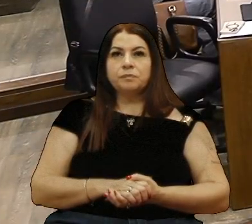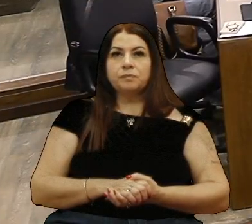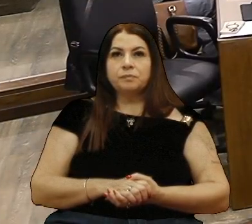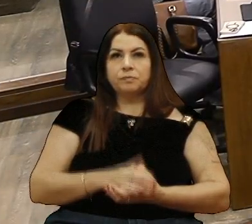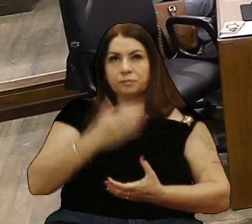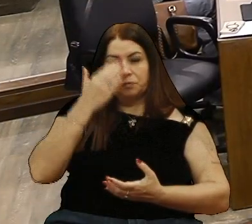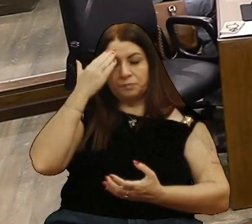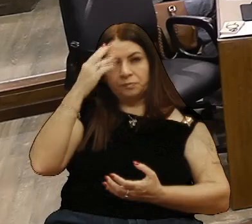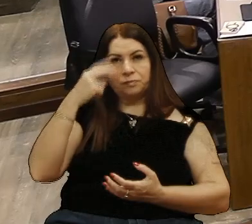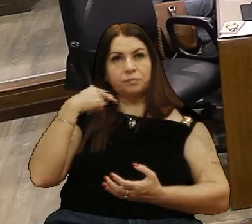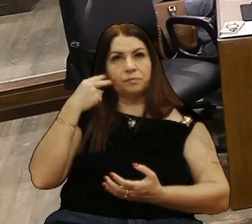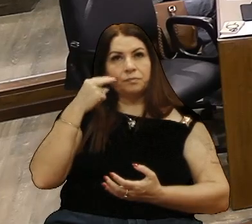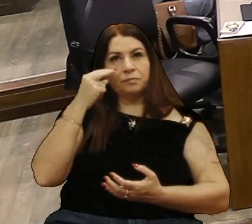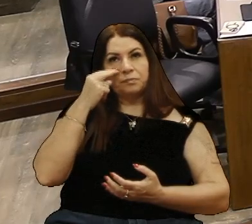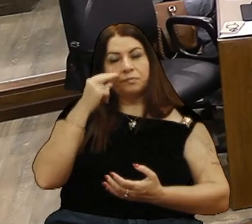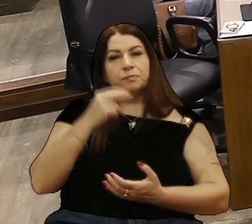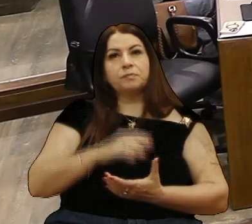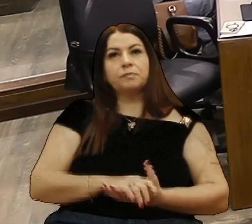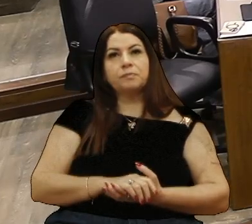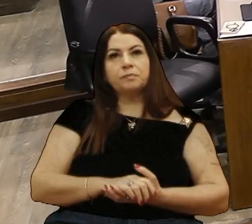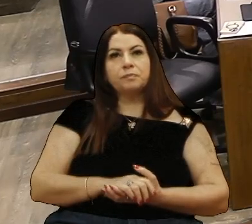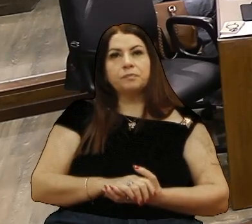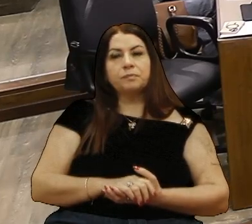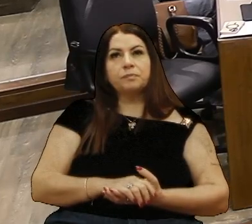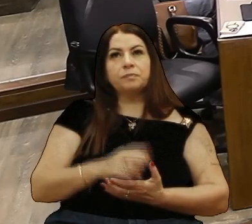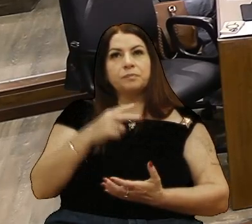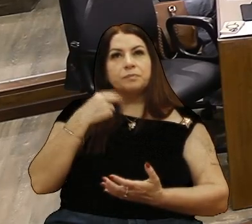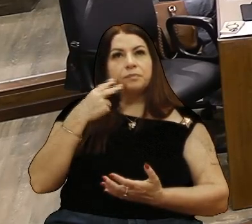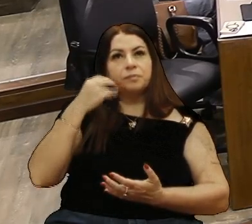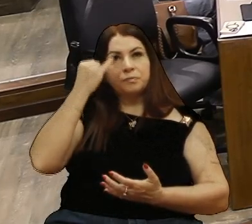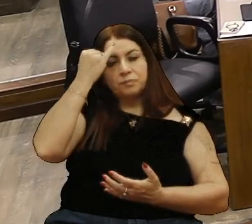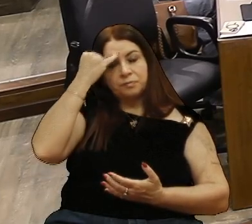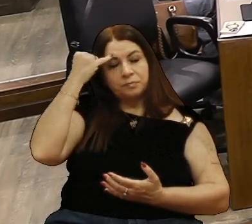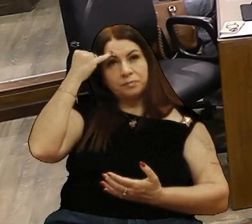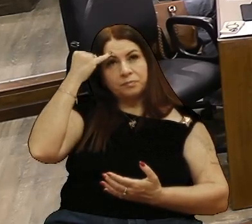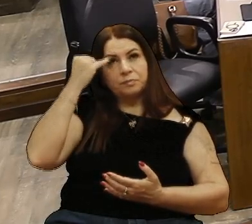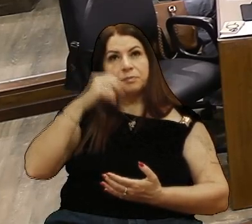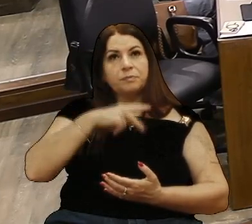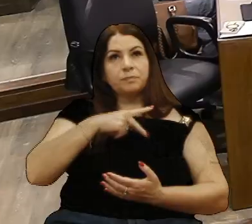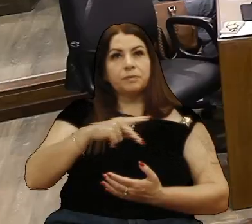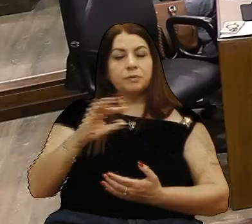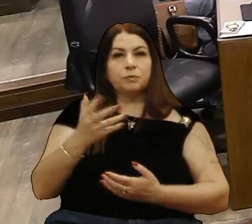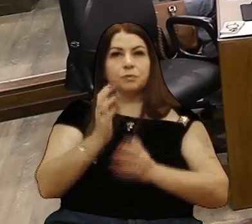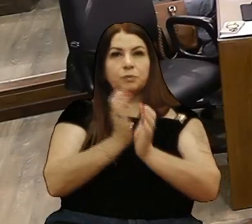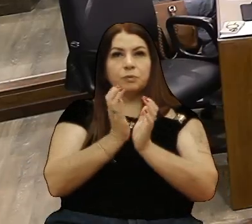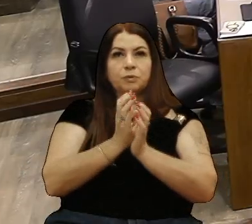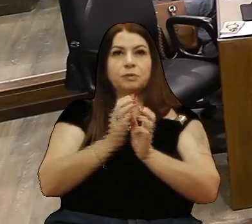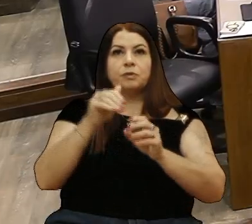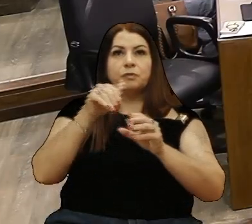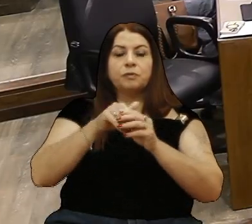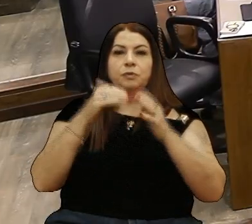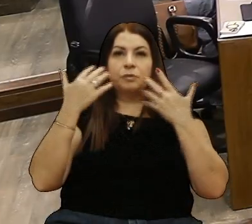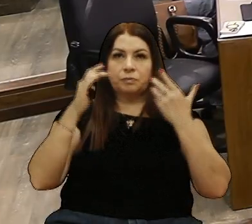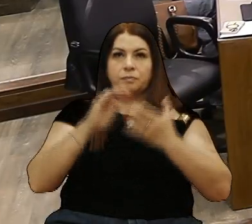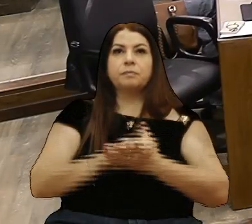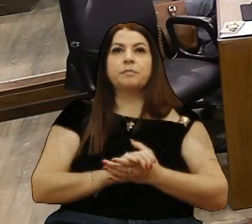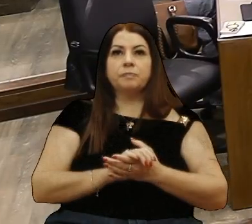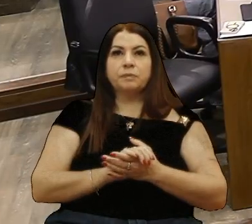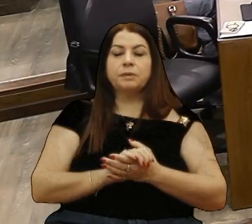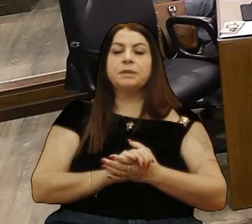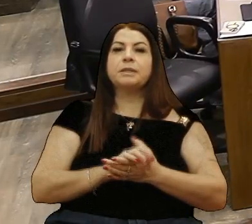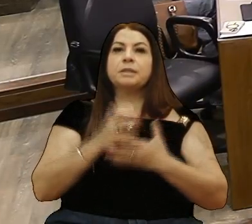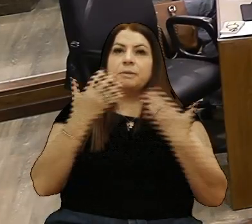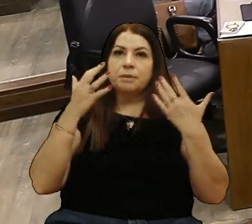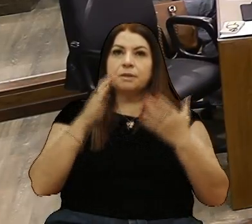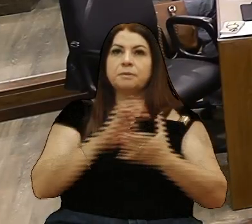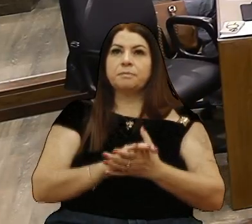Obrigado, vereador Sandro Fantinel. Com a palavra, vereador Zé D'Ambrosio. Senhor presidente, nobres colegas, eu faço um voto de congratulações. Eu